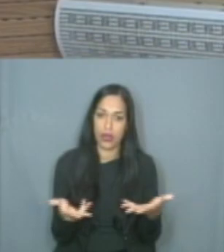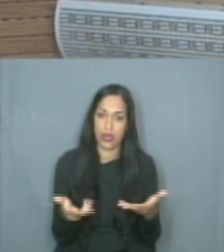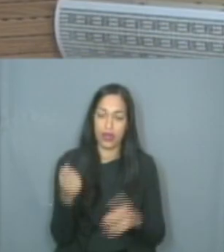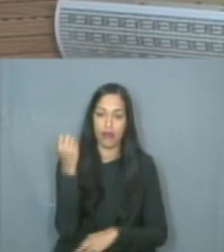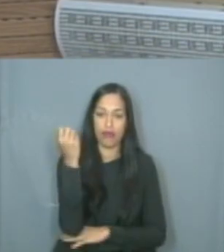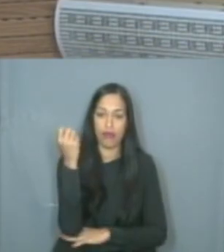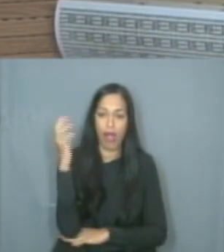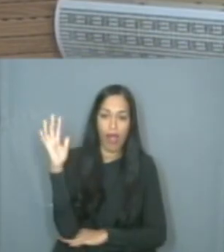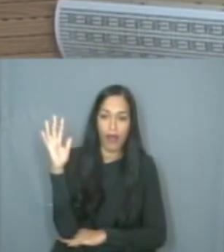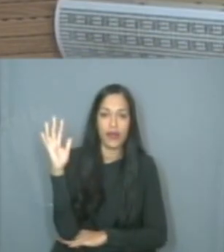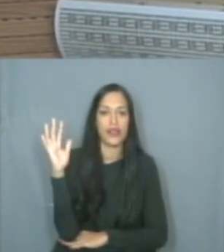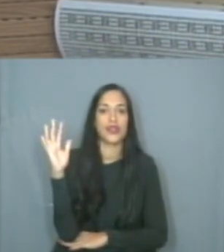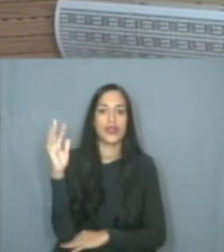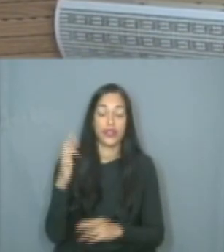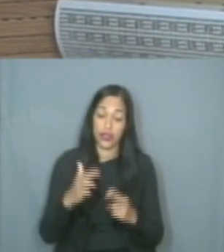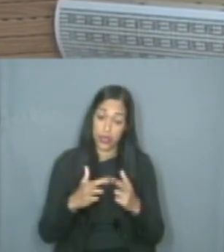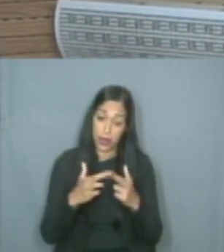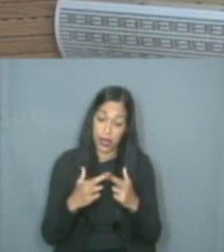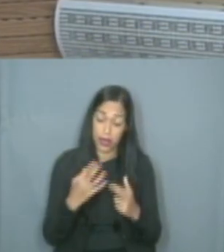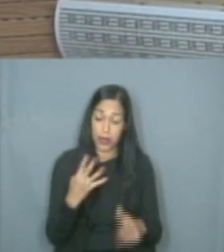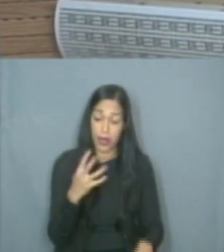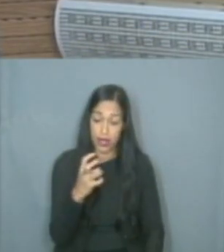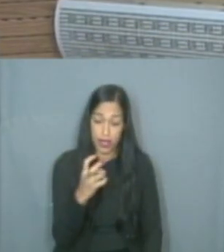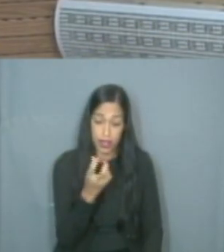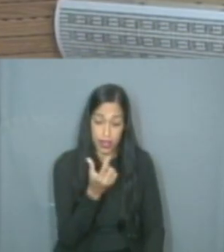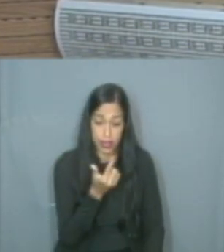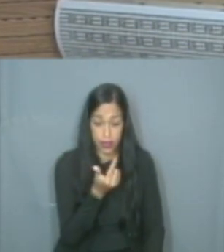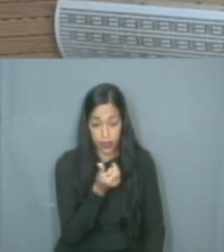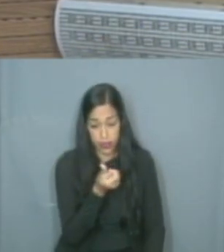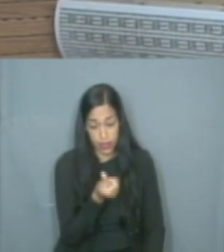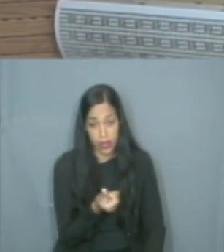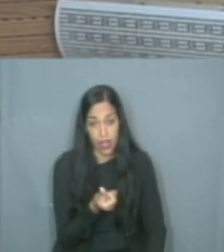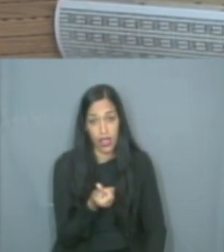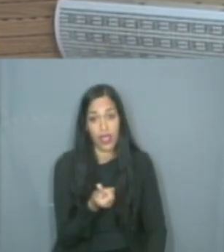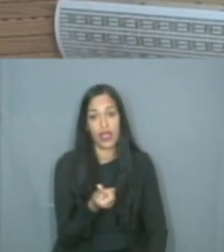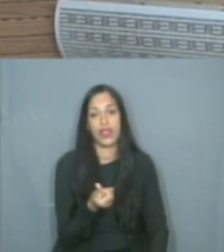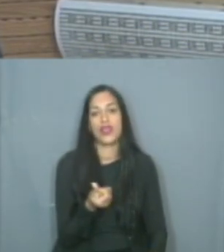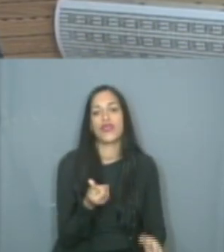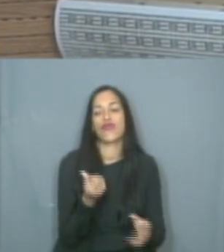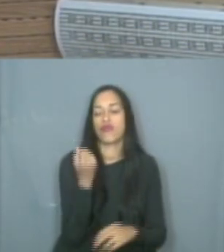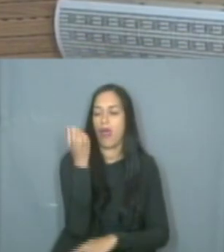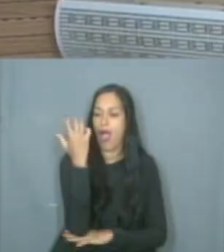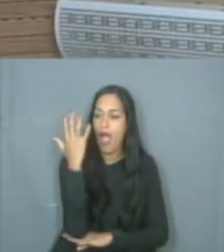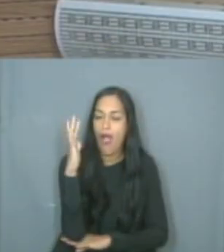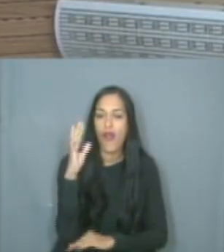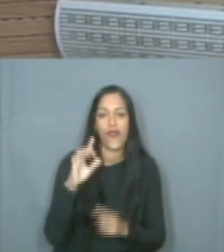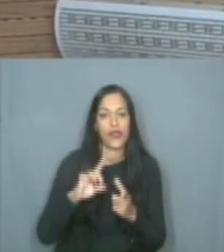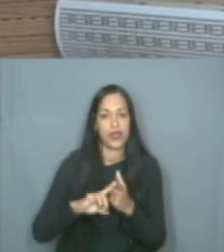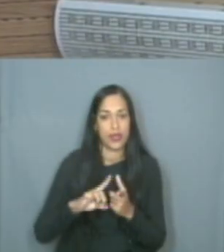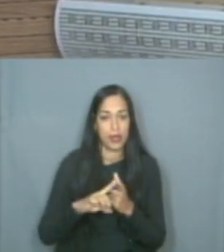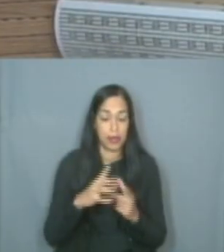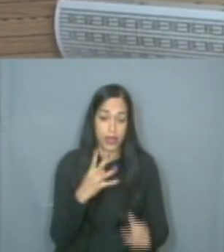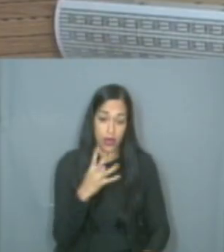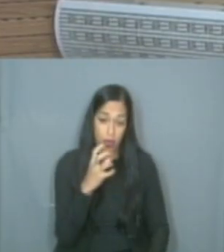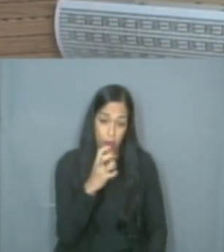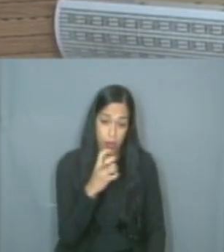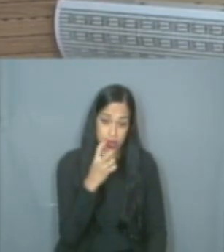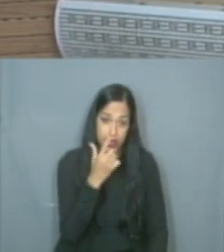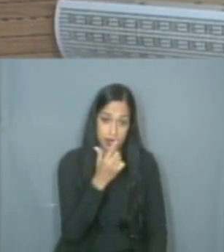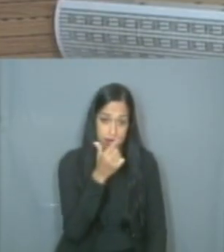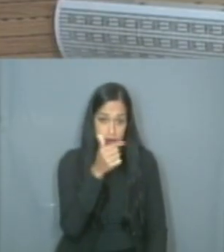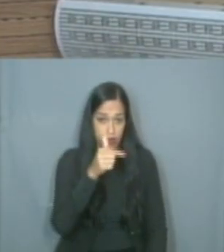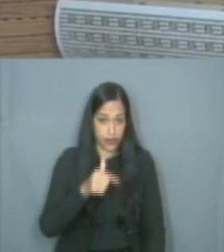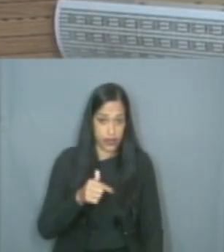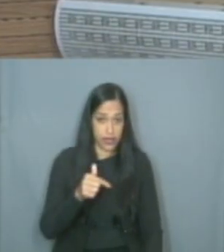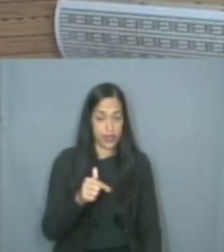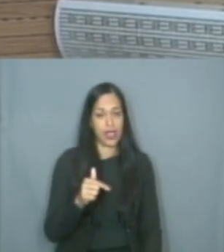árvores. Então, tem o requerimento 4526, que versa sobre a erradicação de uma árvore. Aí a gente tem o 4527, vou discutir em